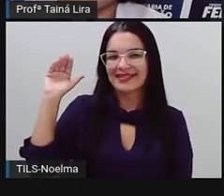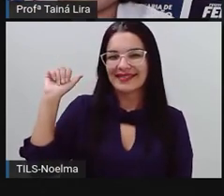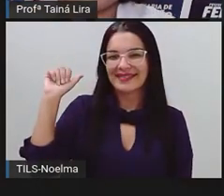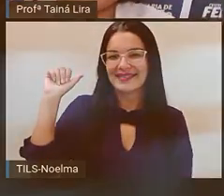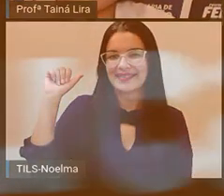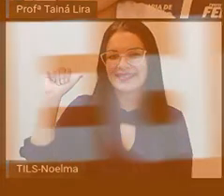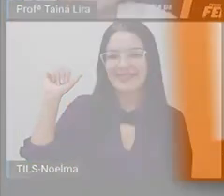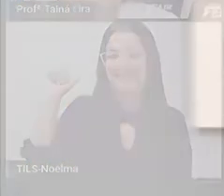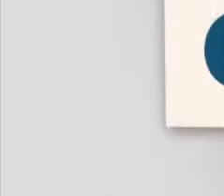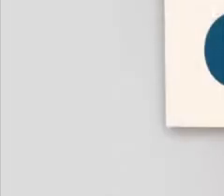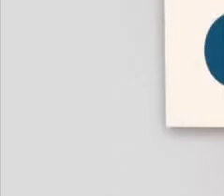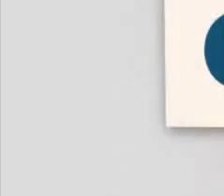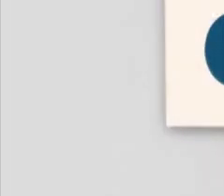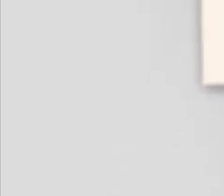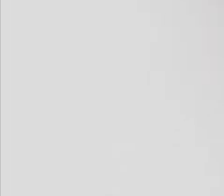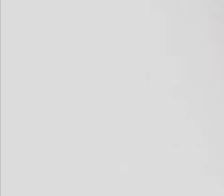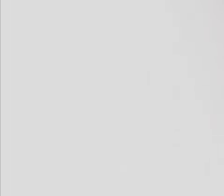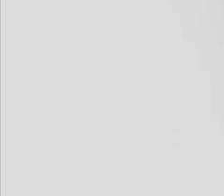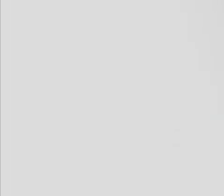tchau